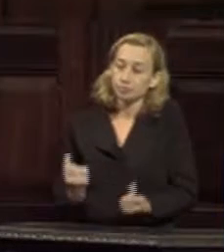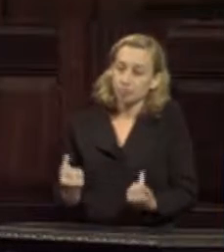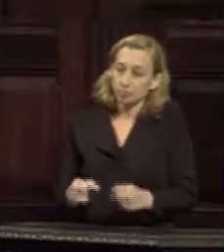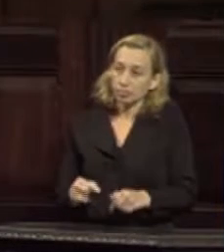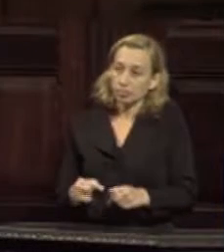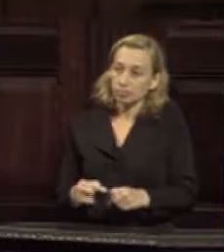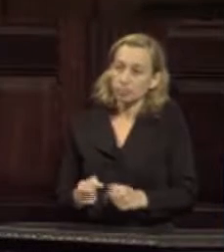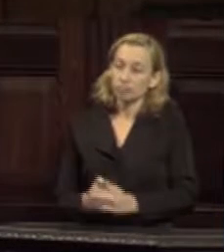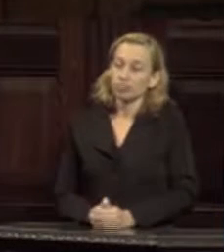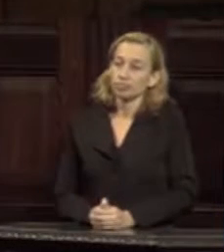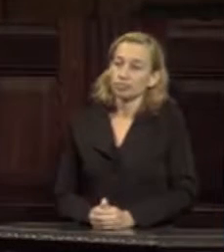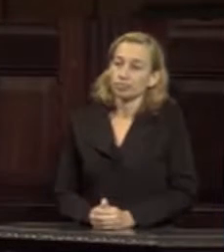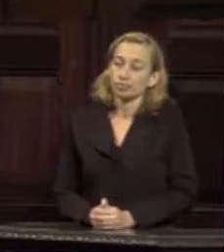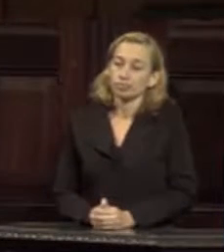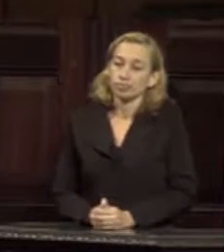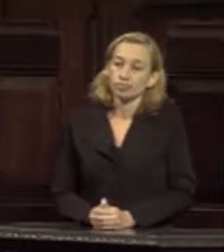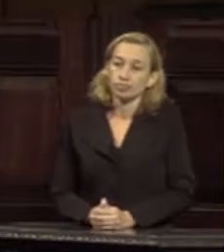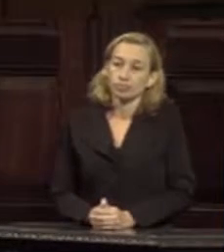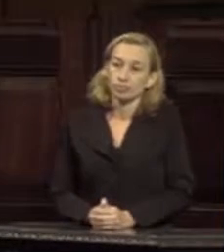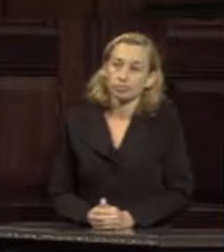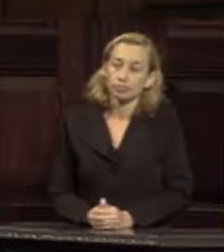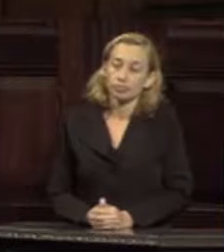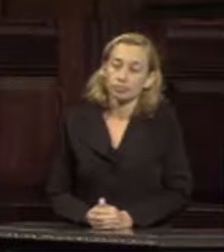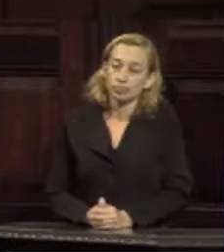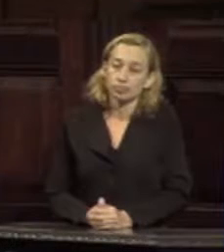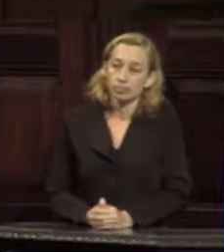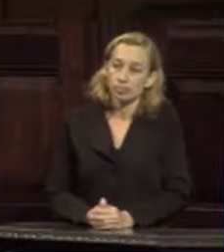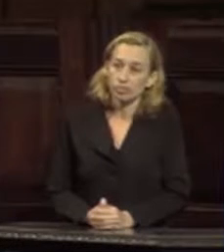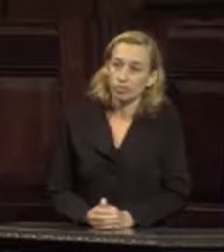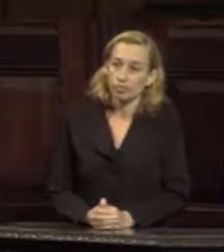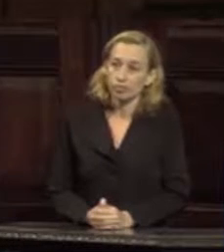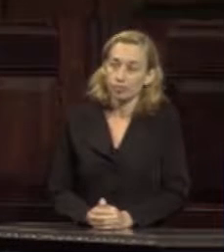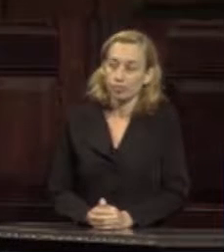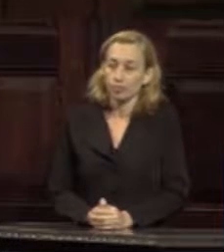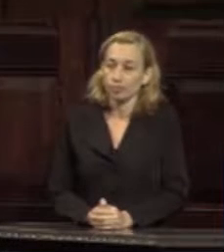confronto. Com ações